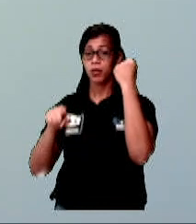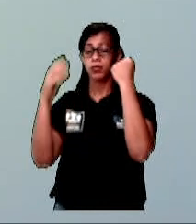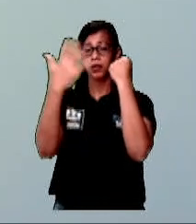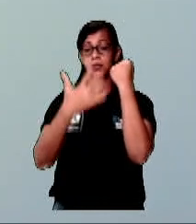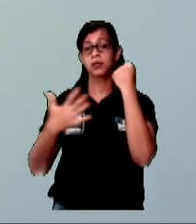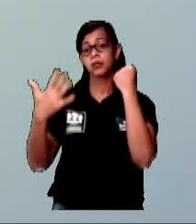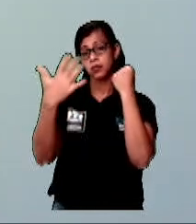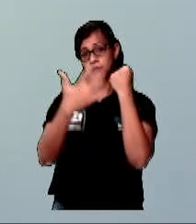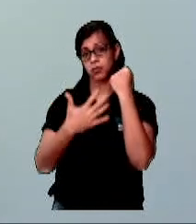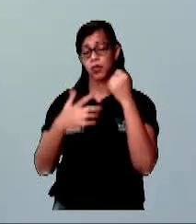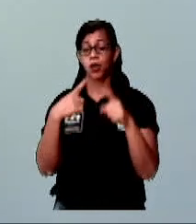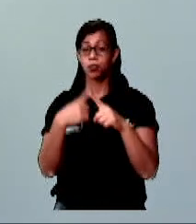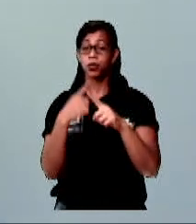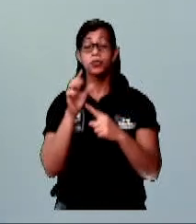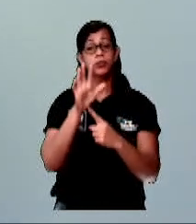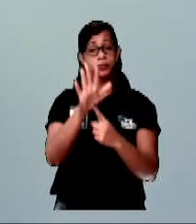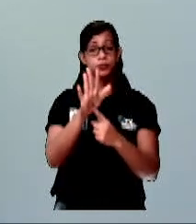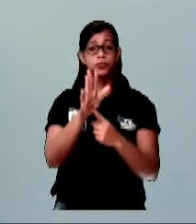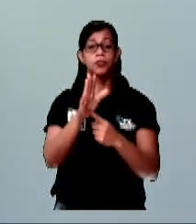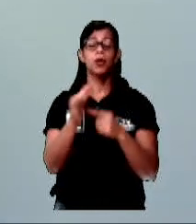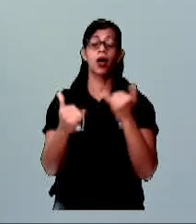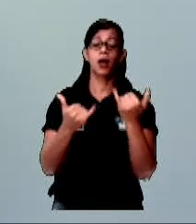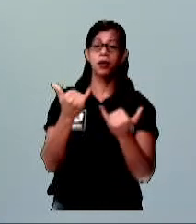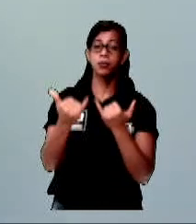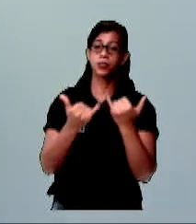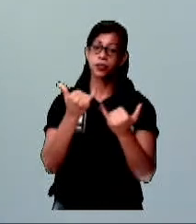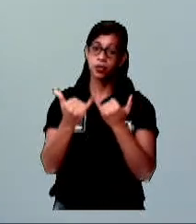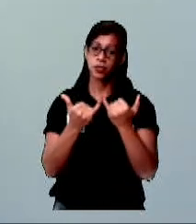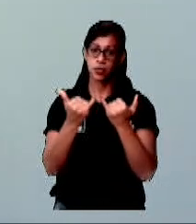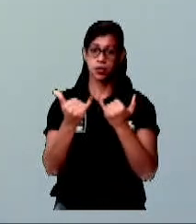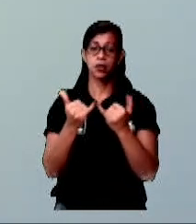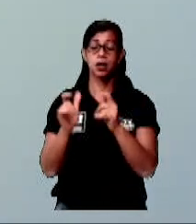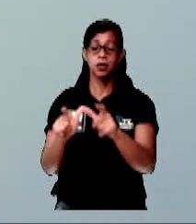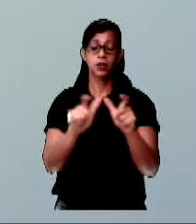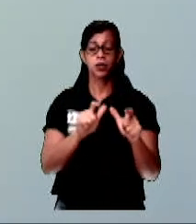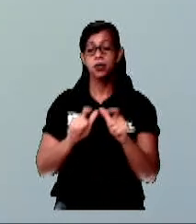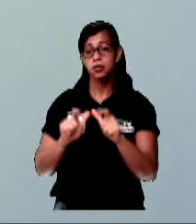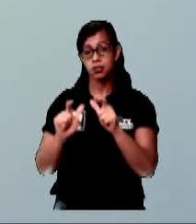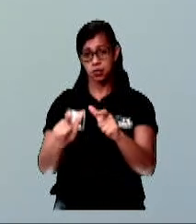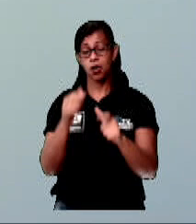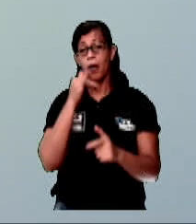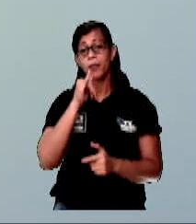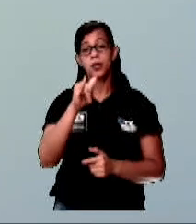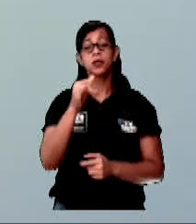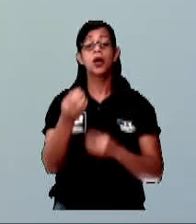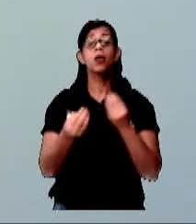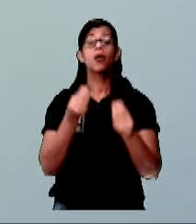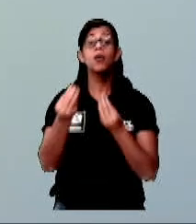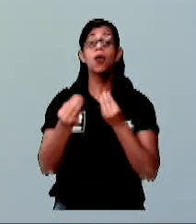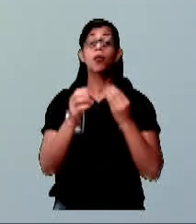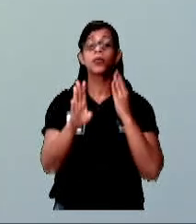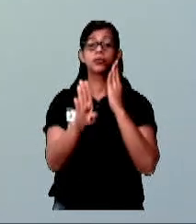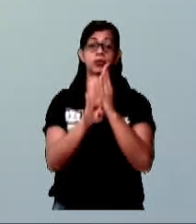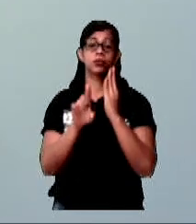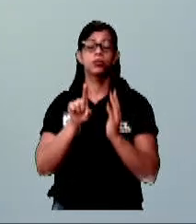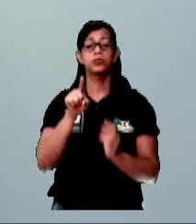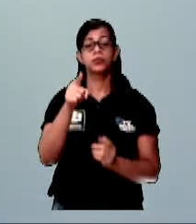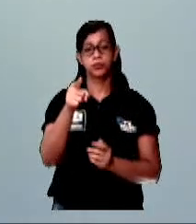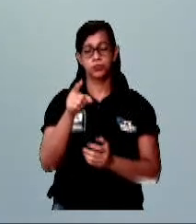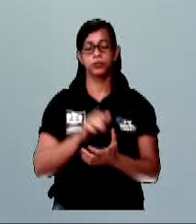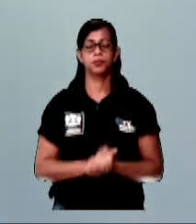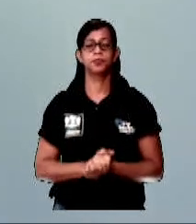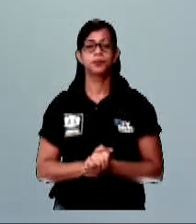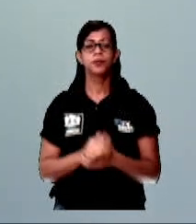do joguinho e a ideia da localização para poder dizer para vocês como que a gente vai fazer para localizar esse ponto. Aqui a